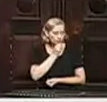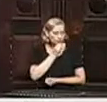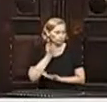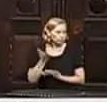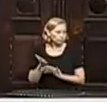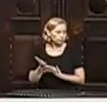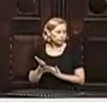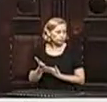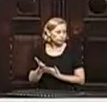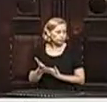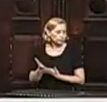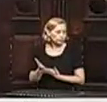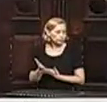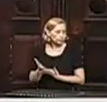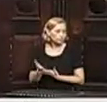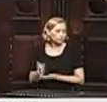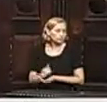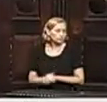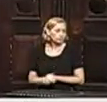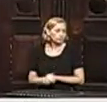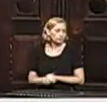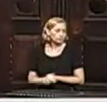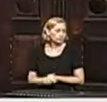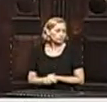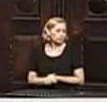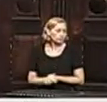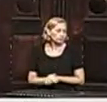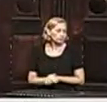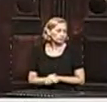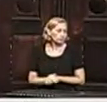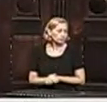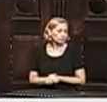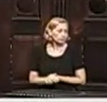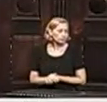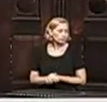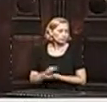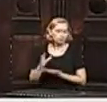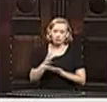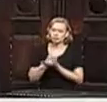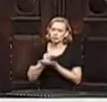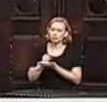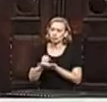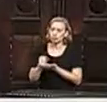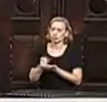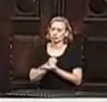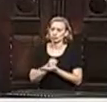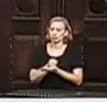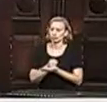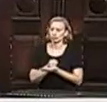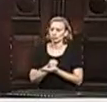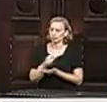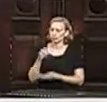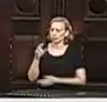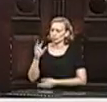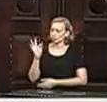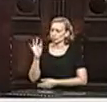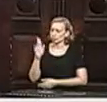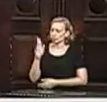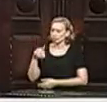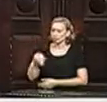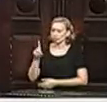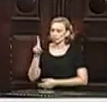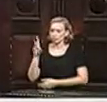gestão transparente dos recursos do Fundeb que são executados no âmbito da